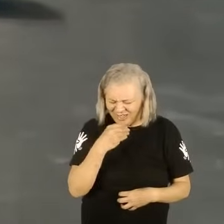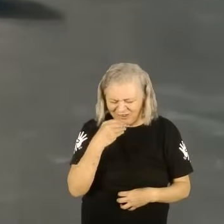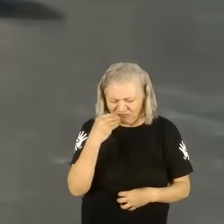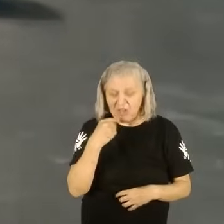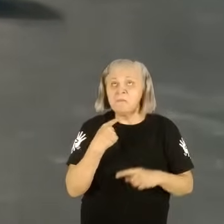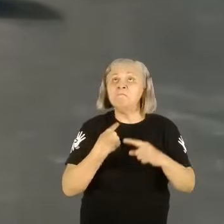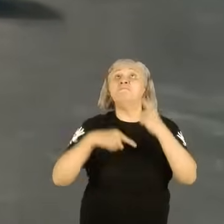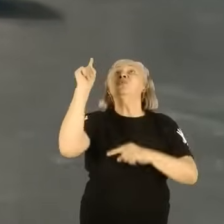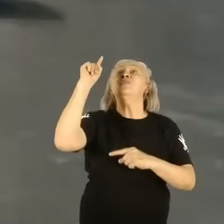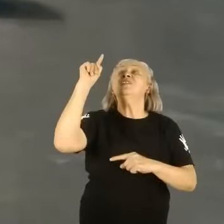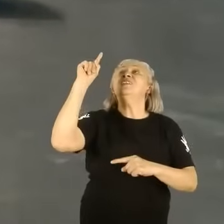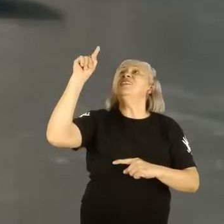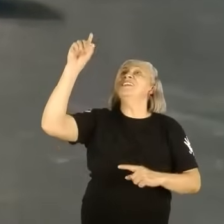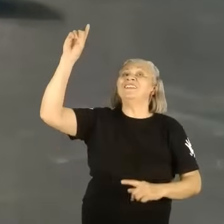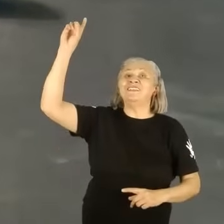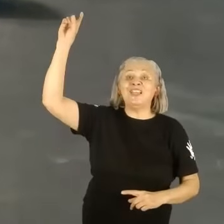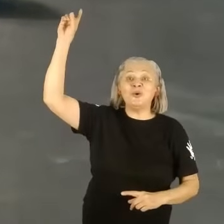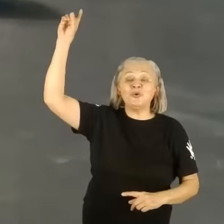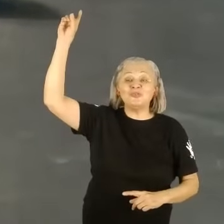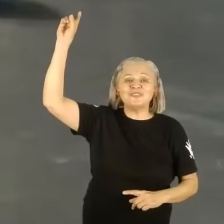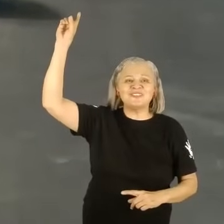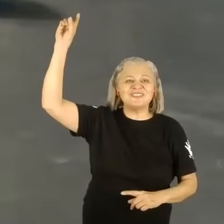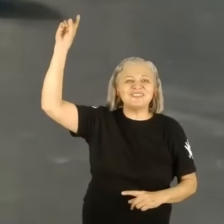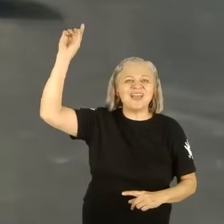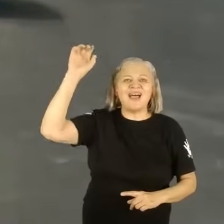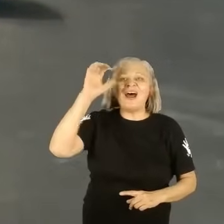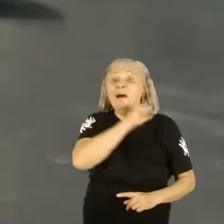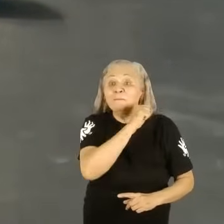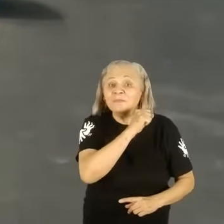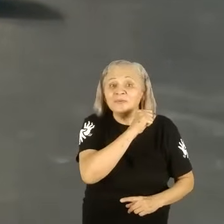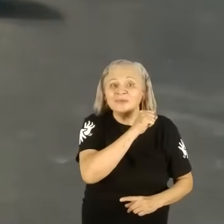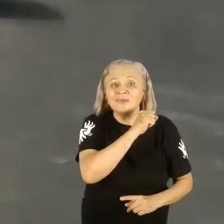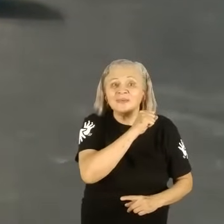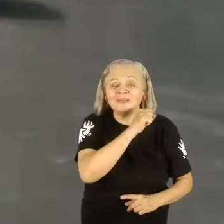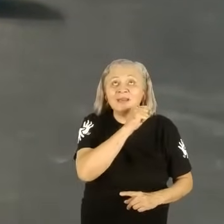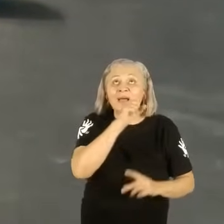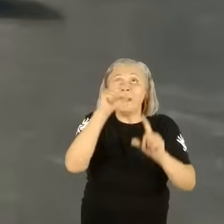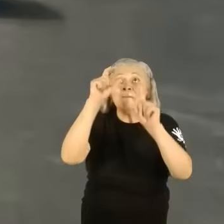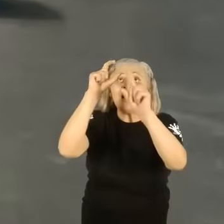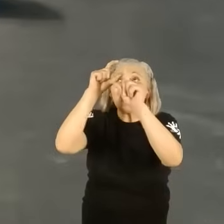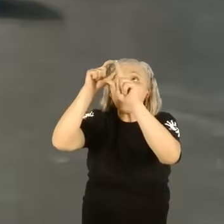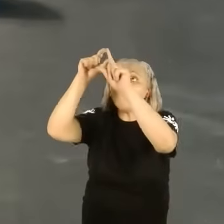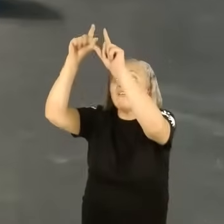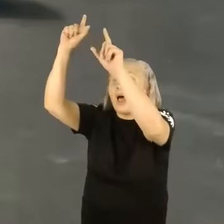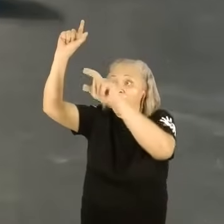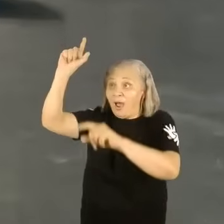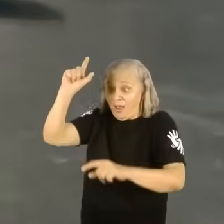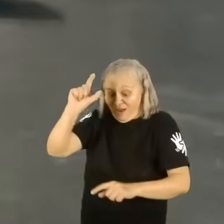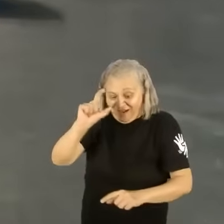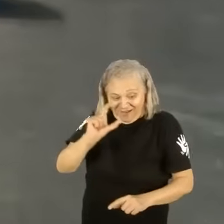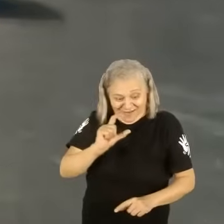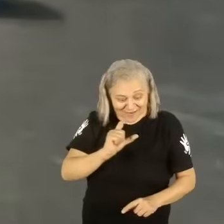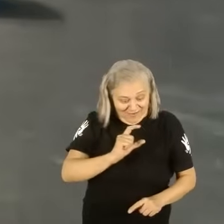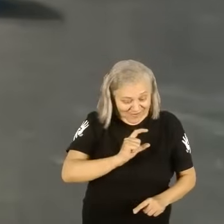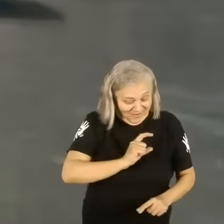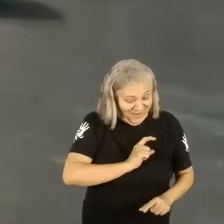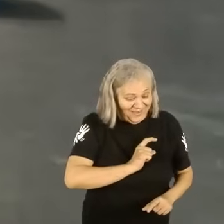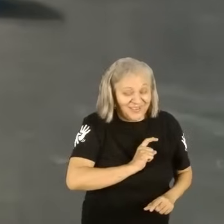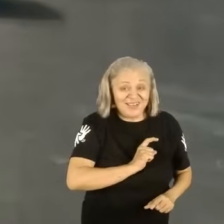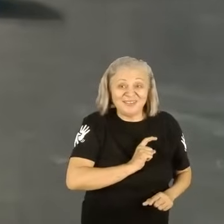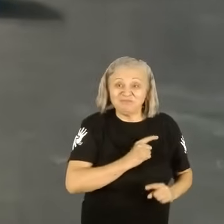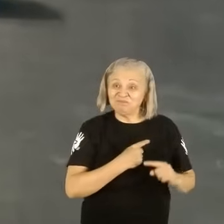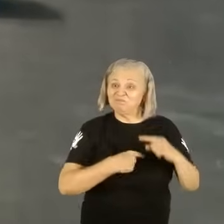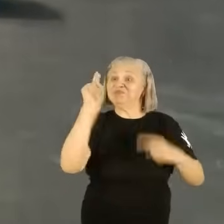dia sequer. Aí de repente a palavra de Deus veio e deu a renovada em você. Você diz: quer saber